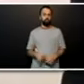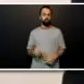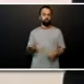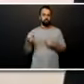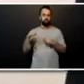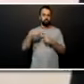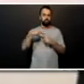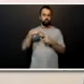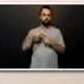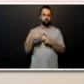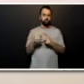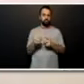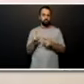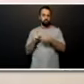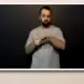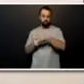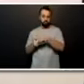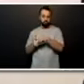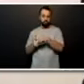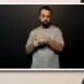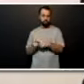inteiros positivos.